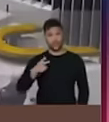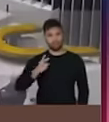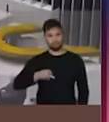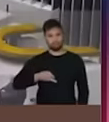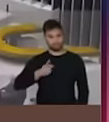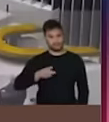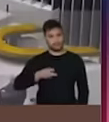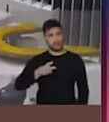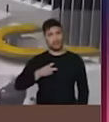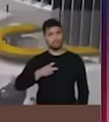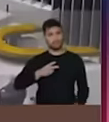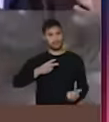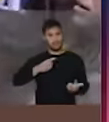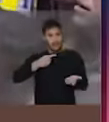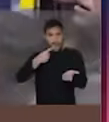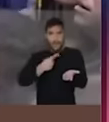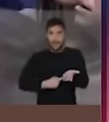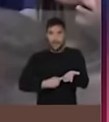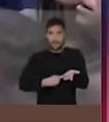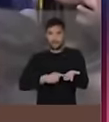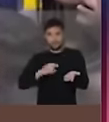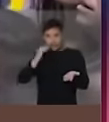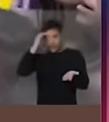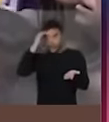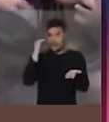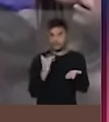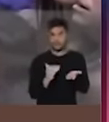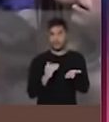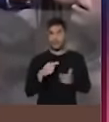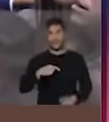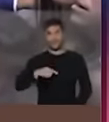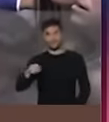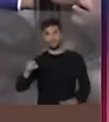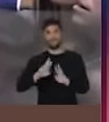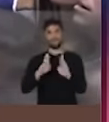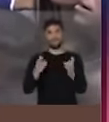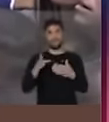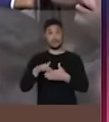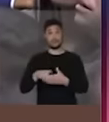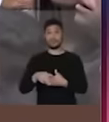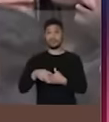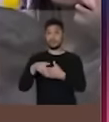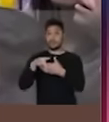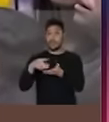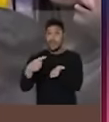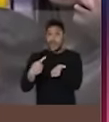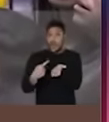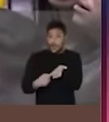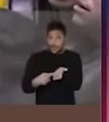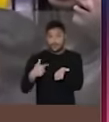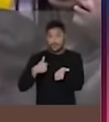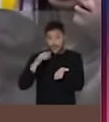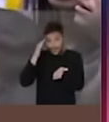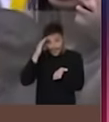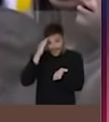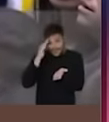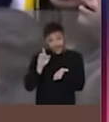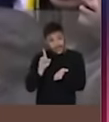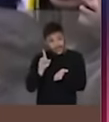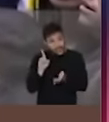trava pode falar trava ainda pode trava para alíquota do novo